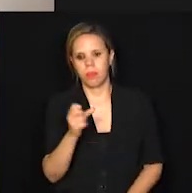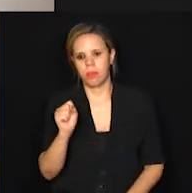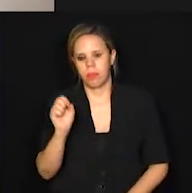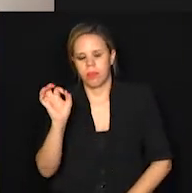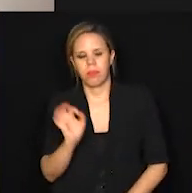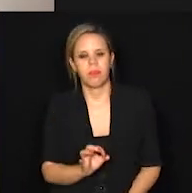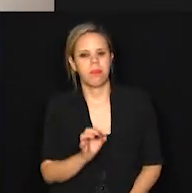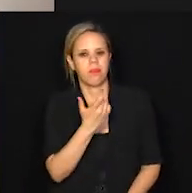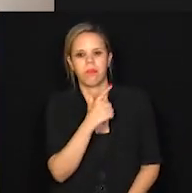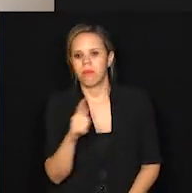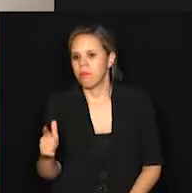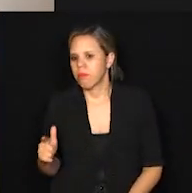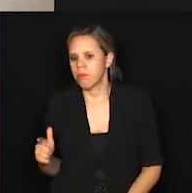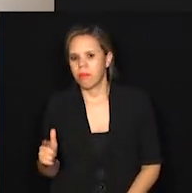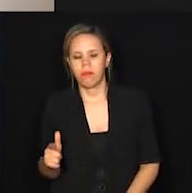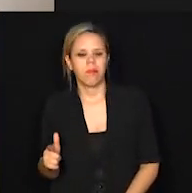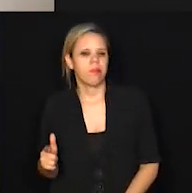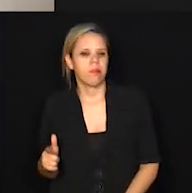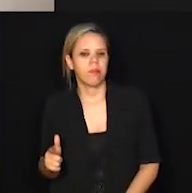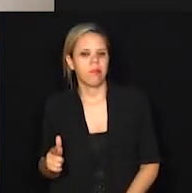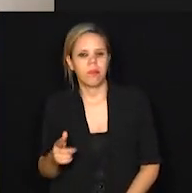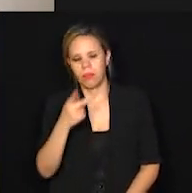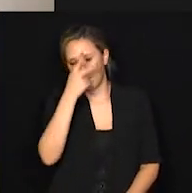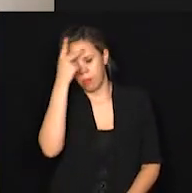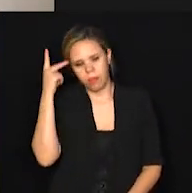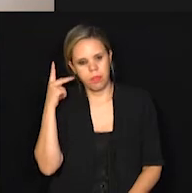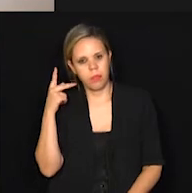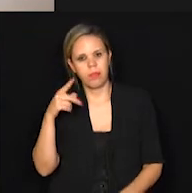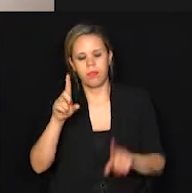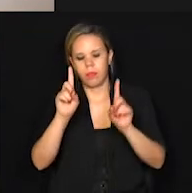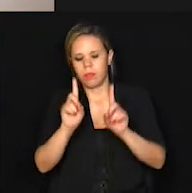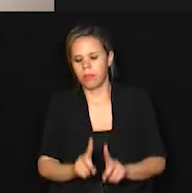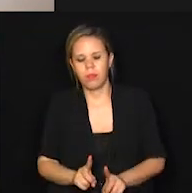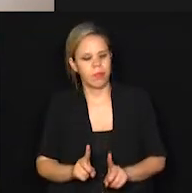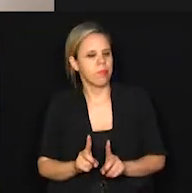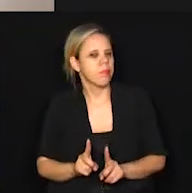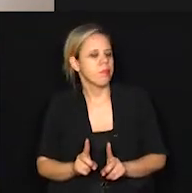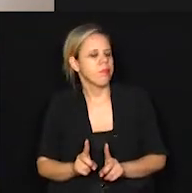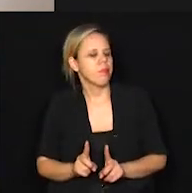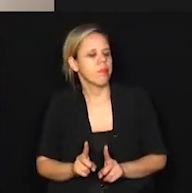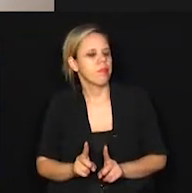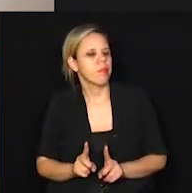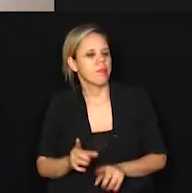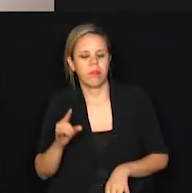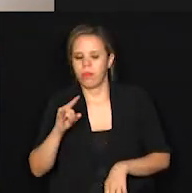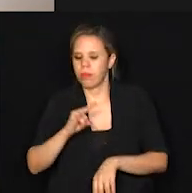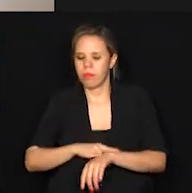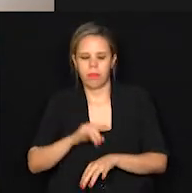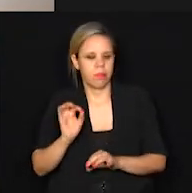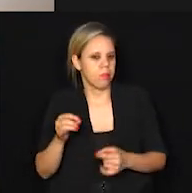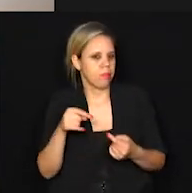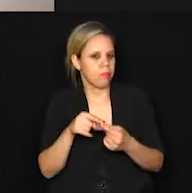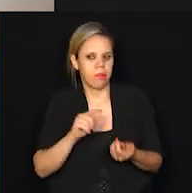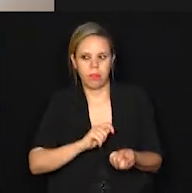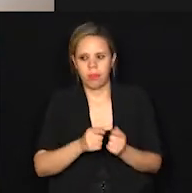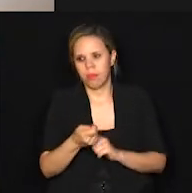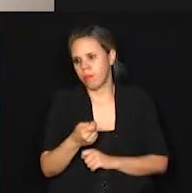48% não tem sanitário adequado para pessoas com deficiência. E isso também é grave. Nós sabemos